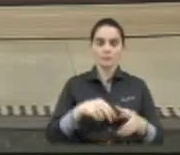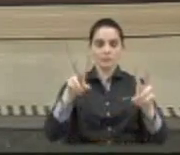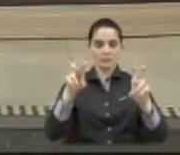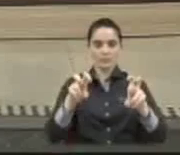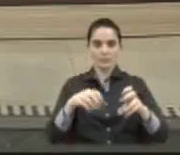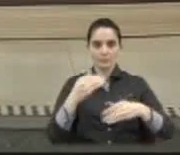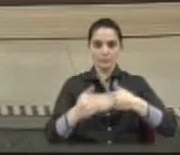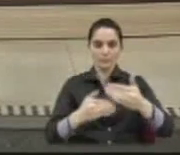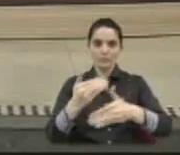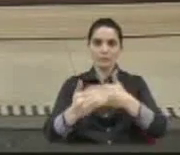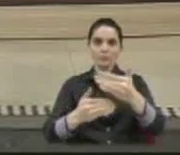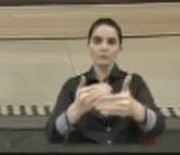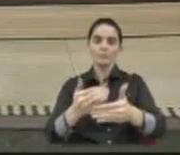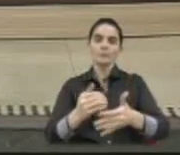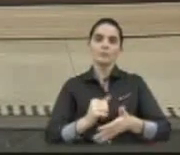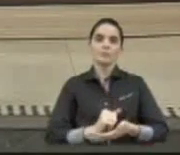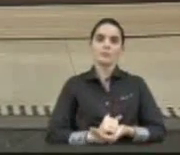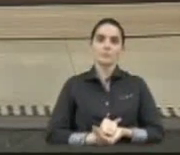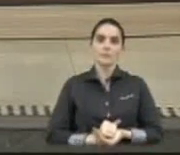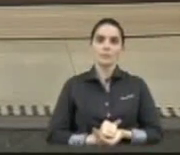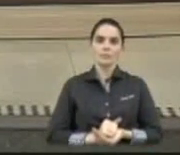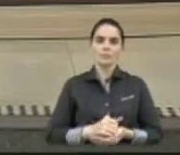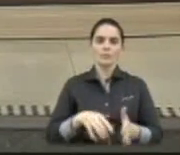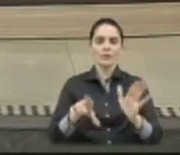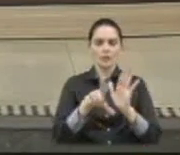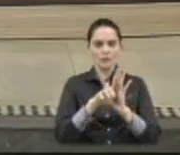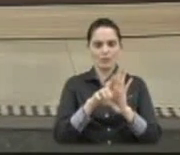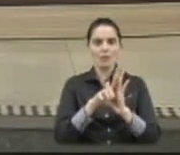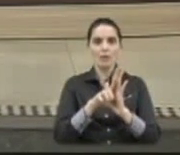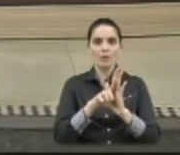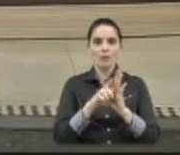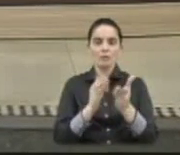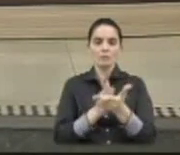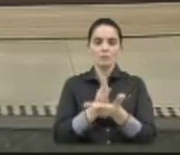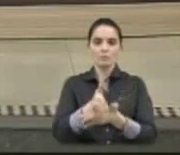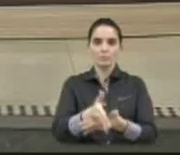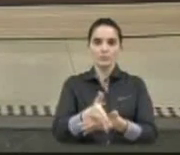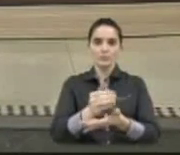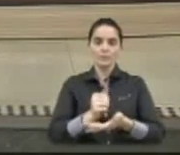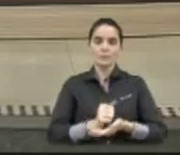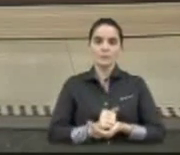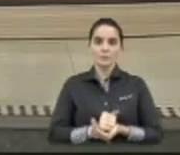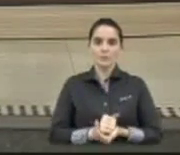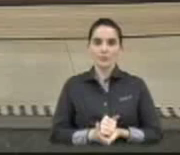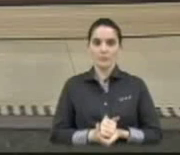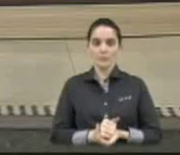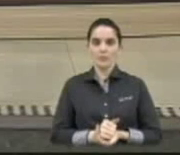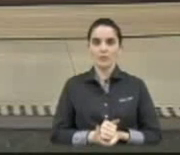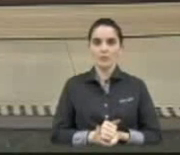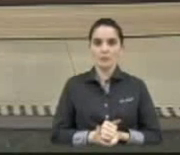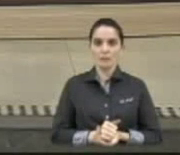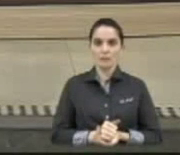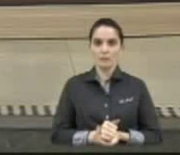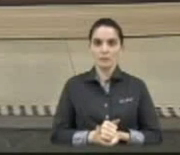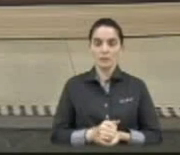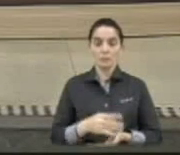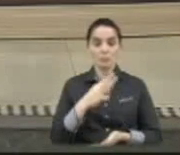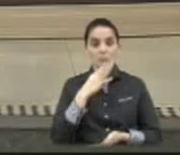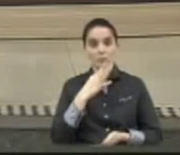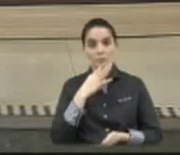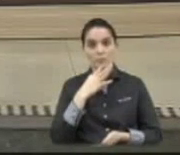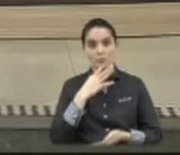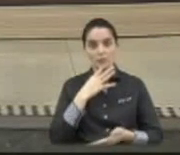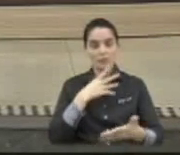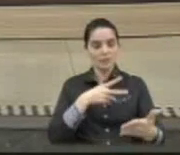matéria pode prosperar sendo constitucional e legal. É meu parecer favorável para que seja devidamente